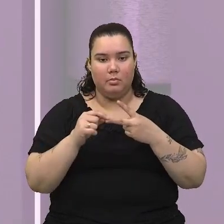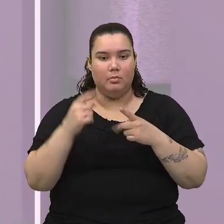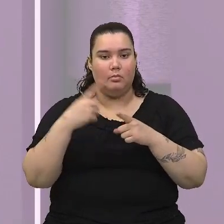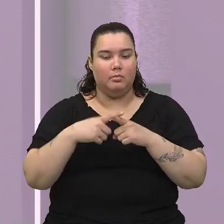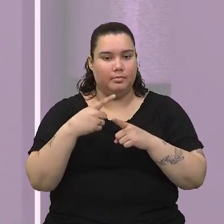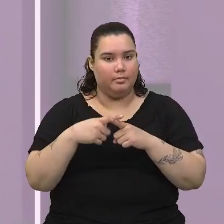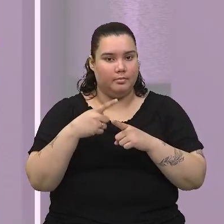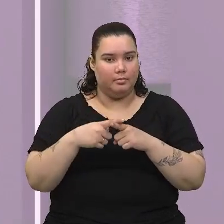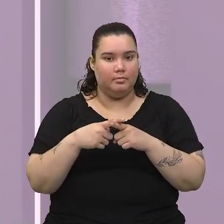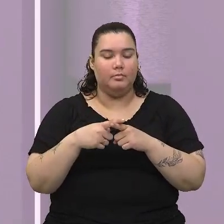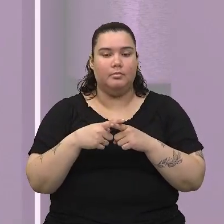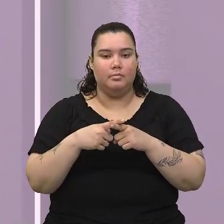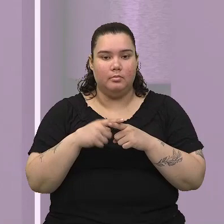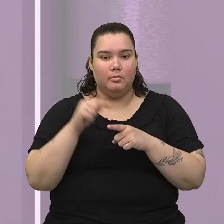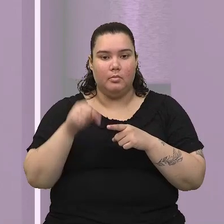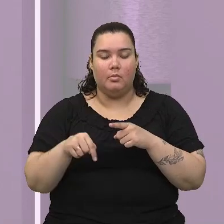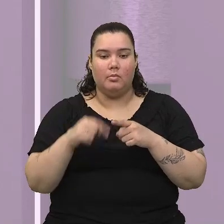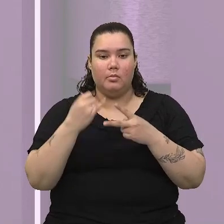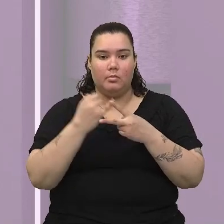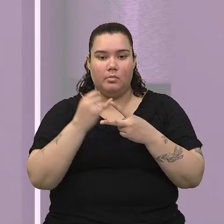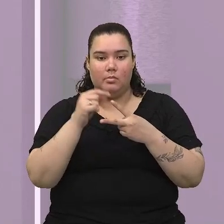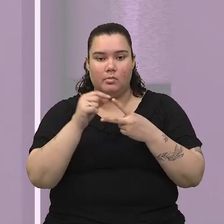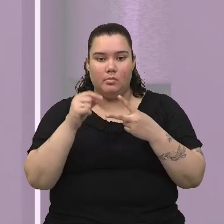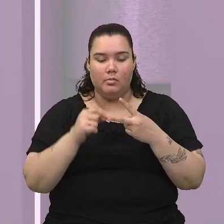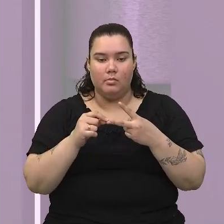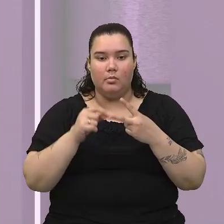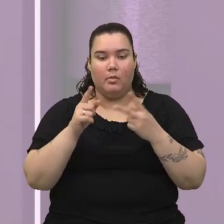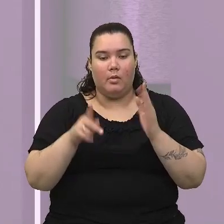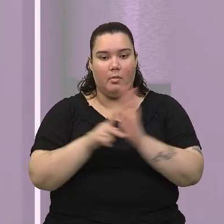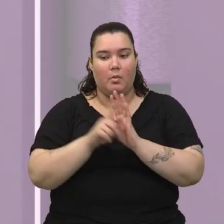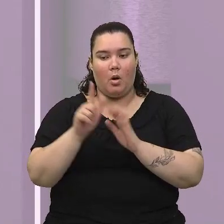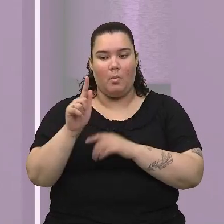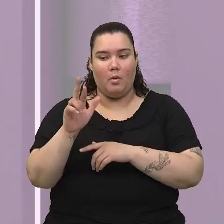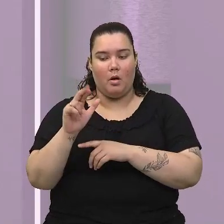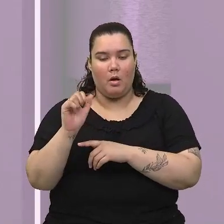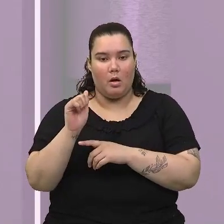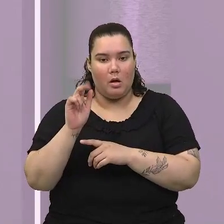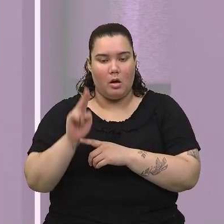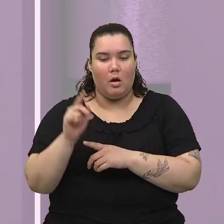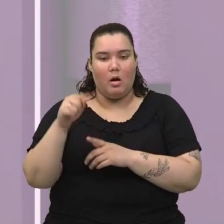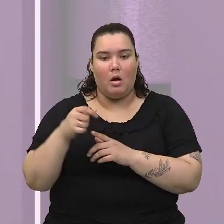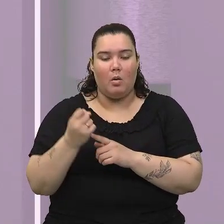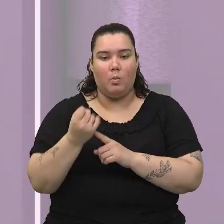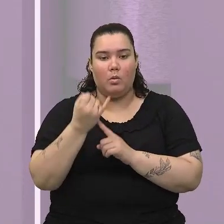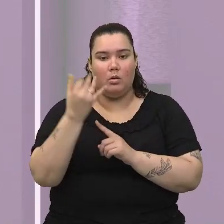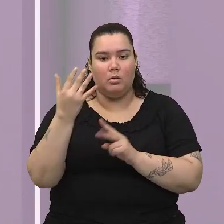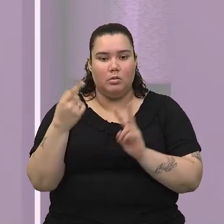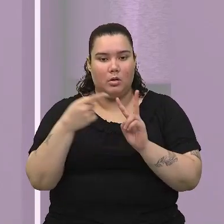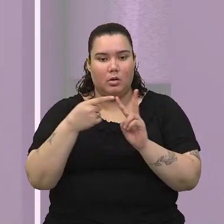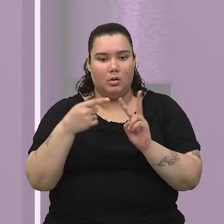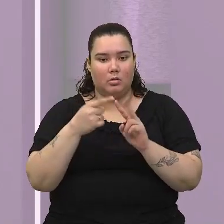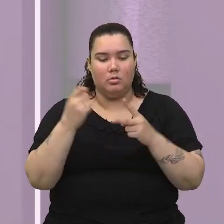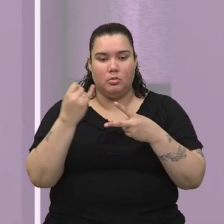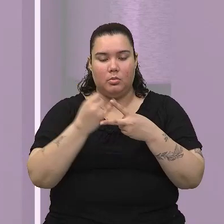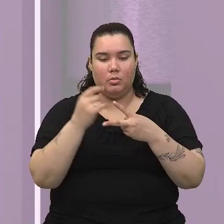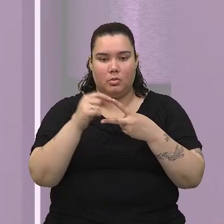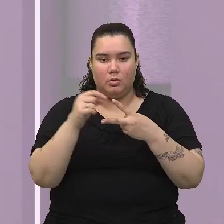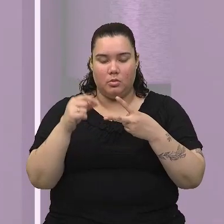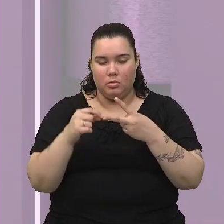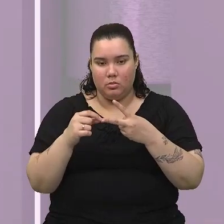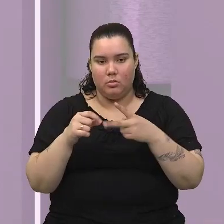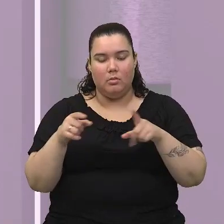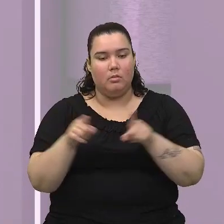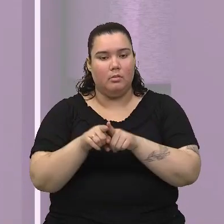quê? Porque esse grau é quem vai determinar a quantidade máxima de raízes de um polinômio e